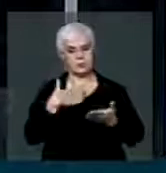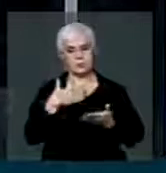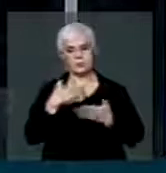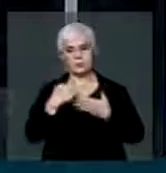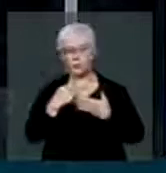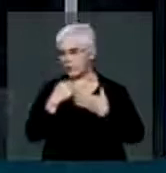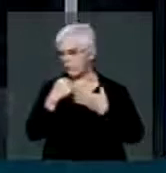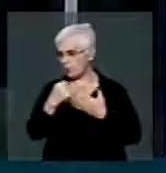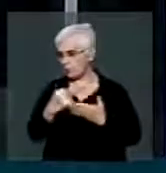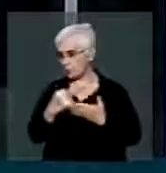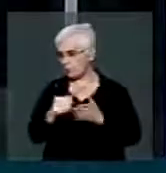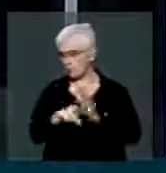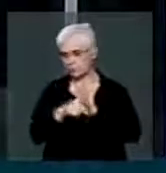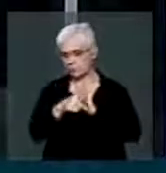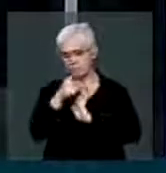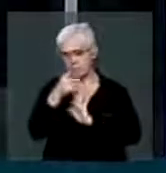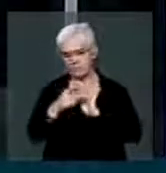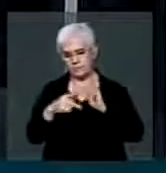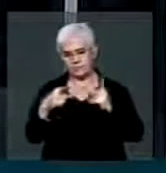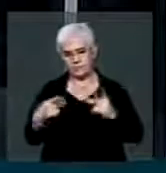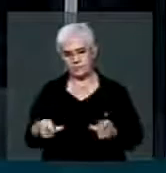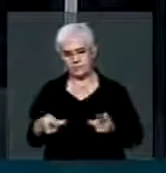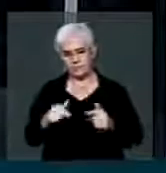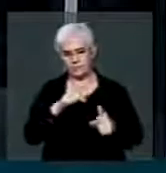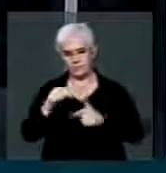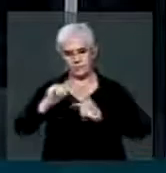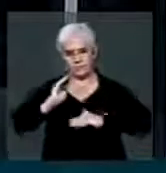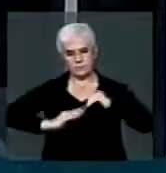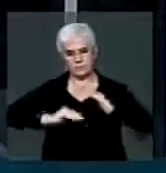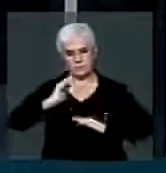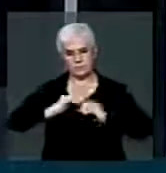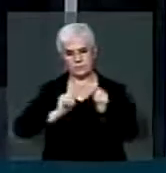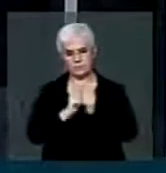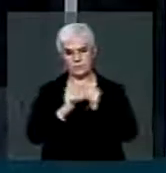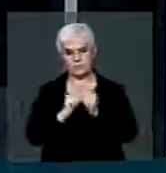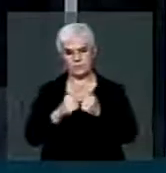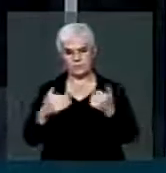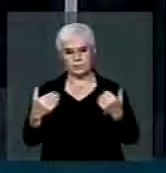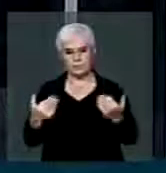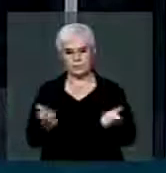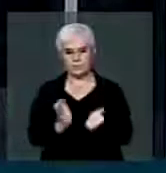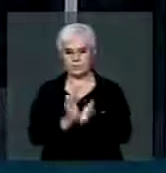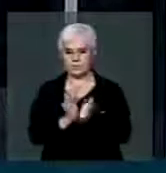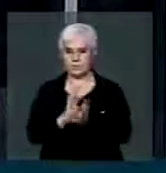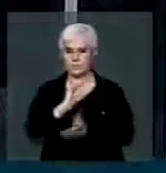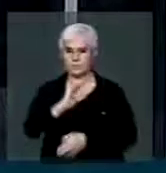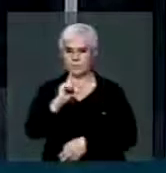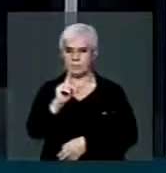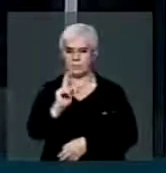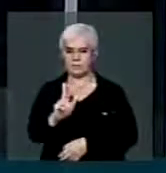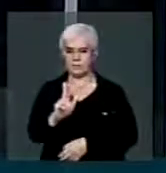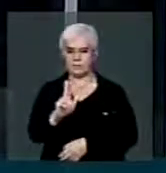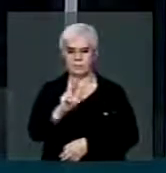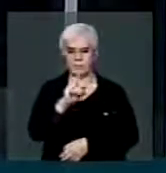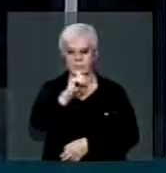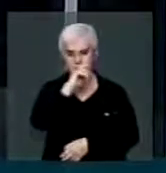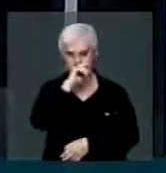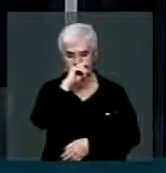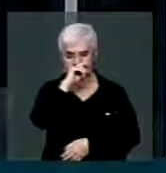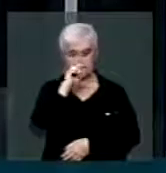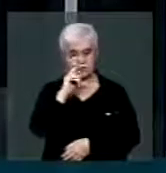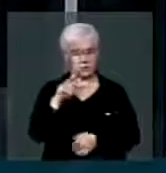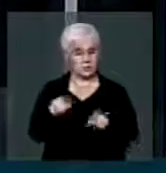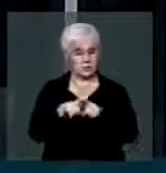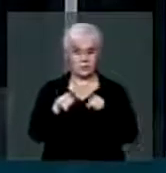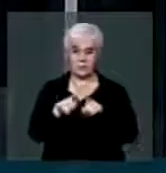apoio a este projeto, ao trabalho e aos profissionais que compõem hoje os quadros da CGU. Por